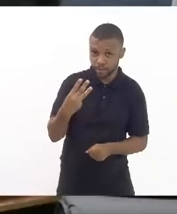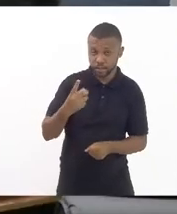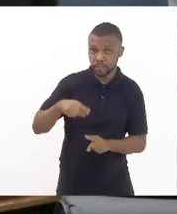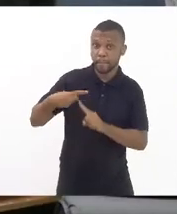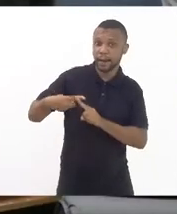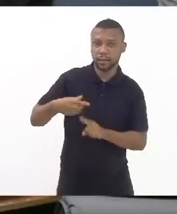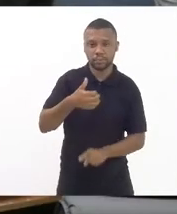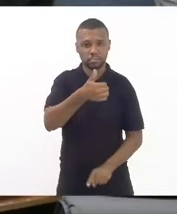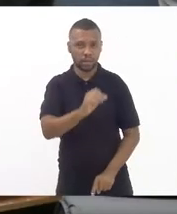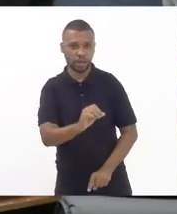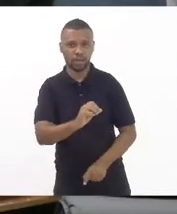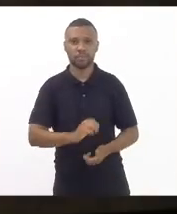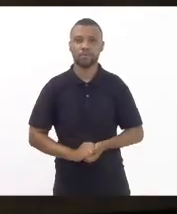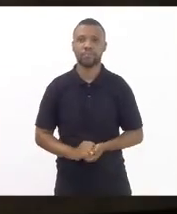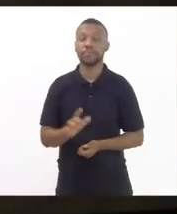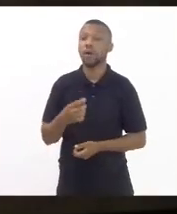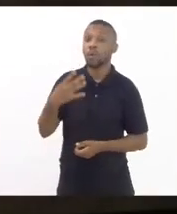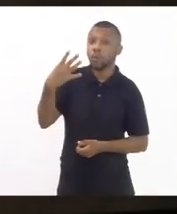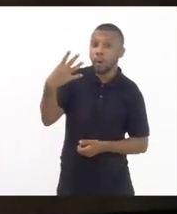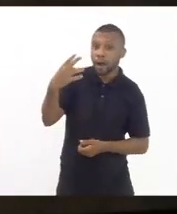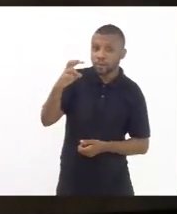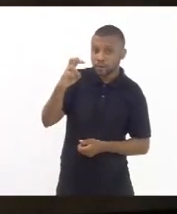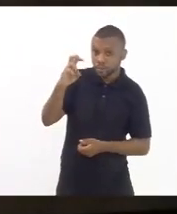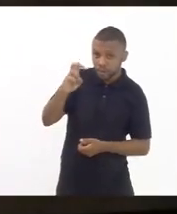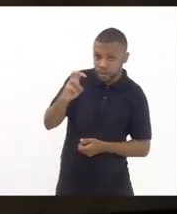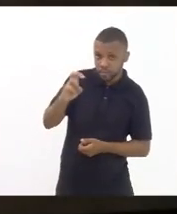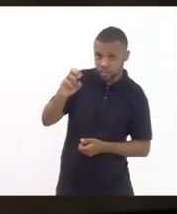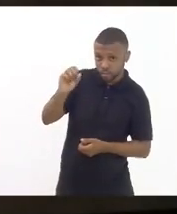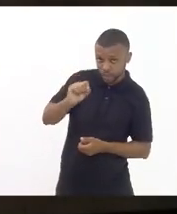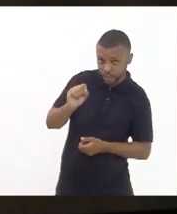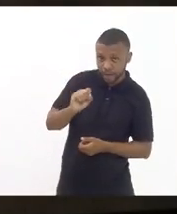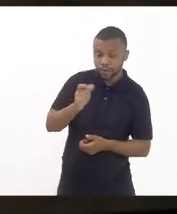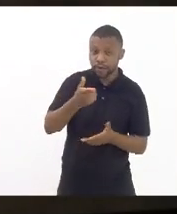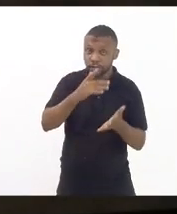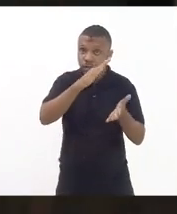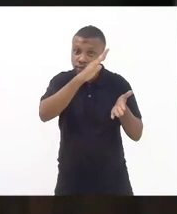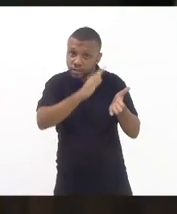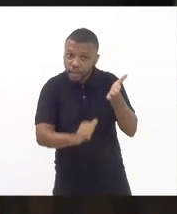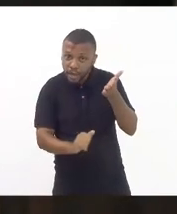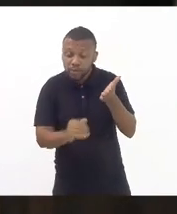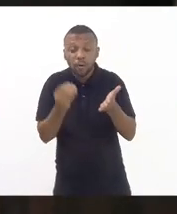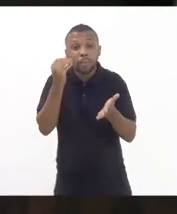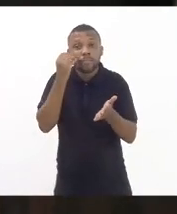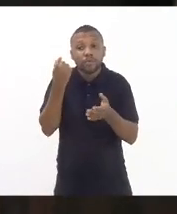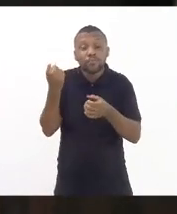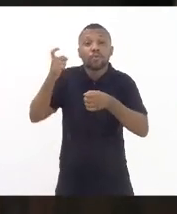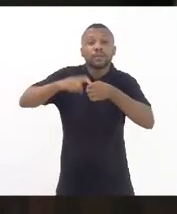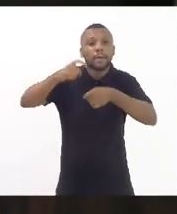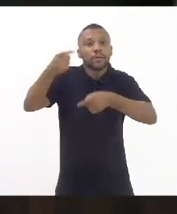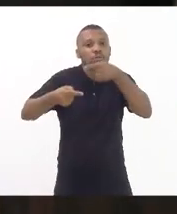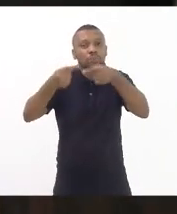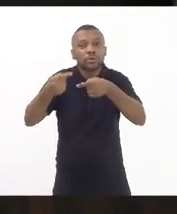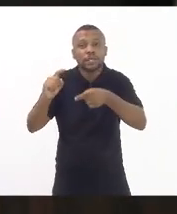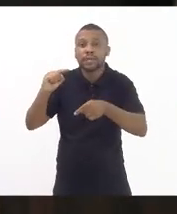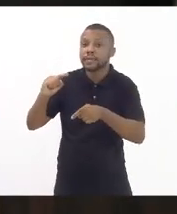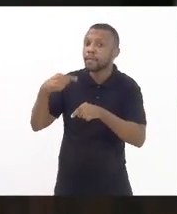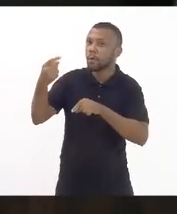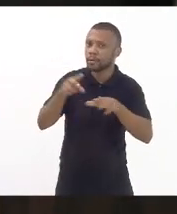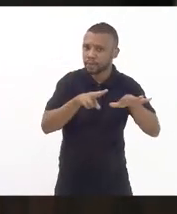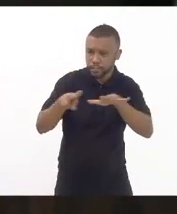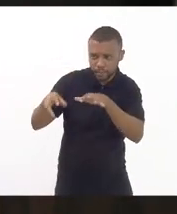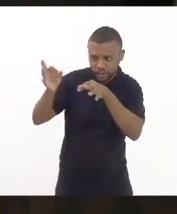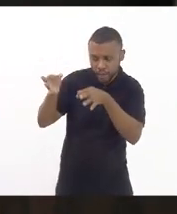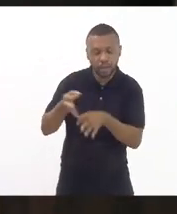André, com licença. O 4º, 5º e 8º foram retirados com previsão de volta na semana que vem, é isso? Isso. Ok. Então vamos ao 10º da